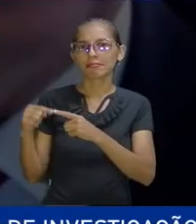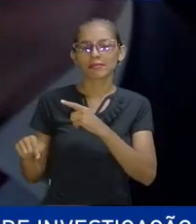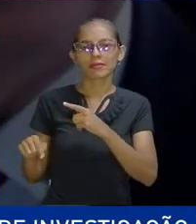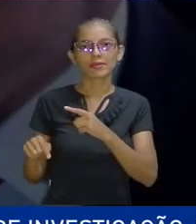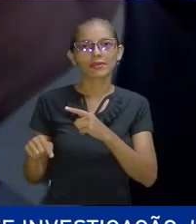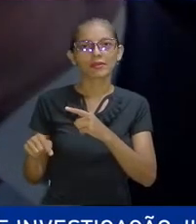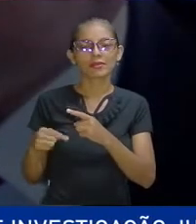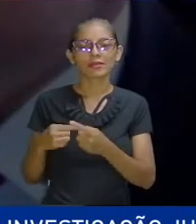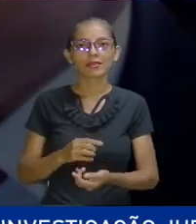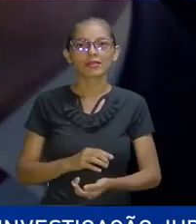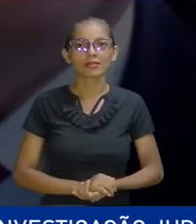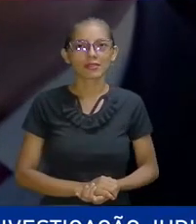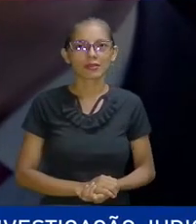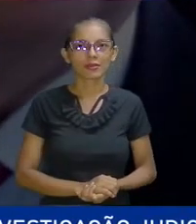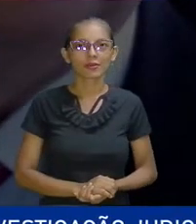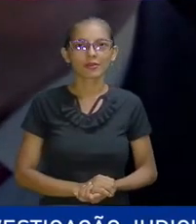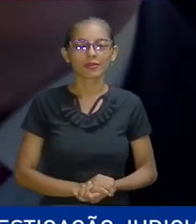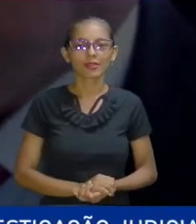Restou